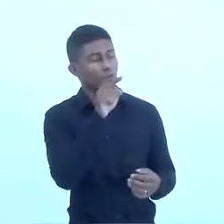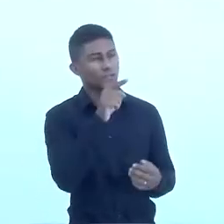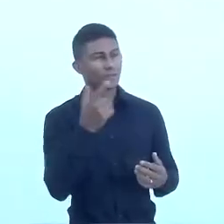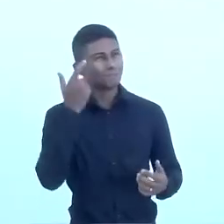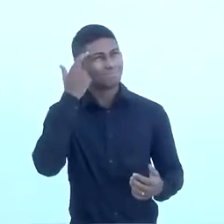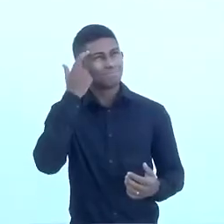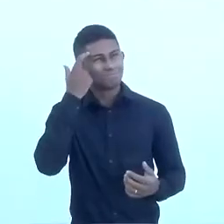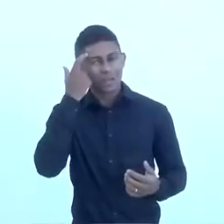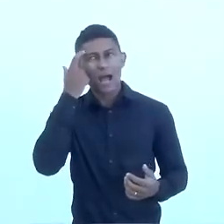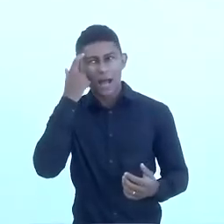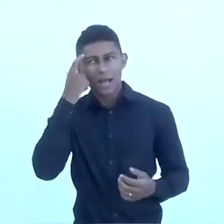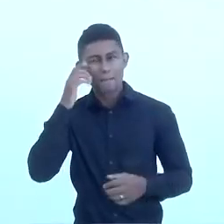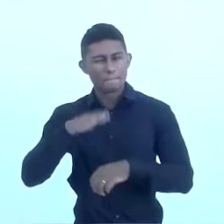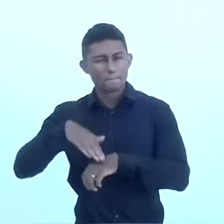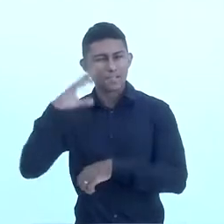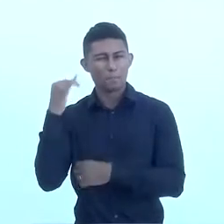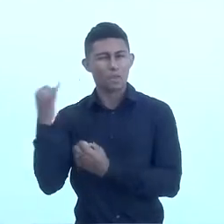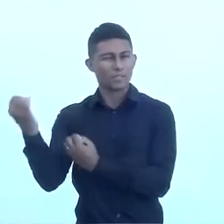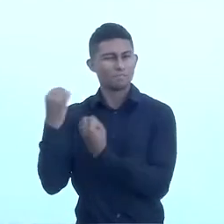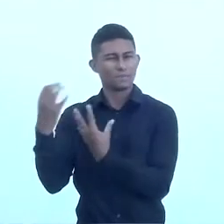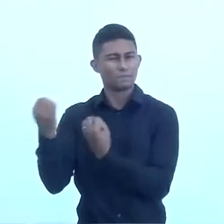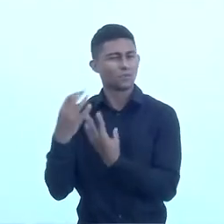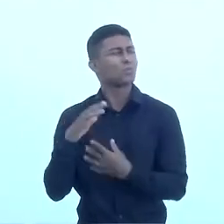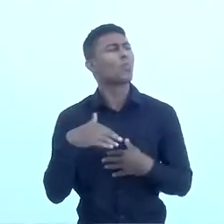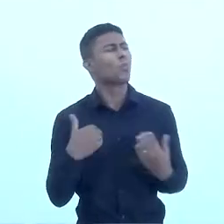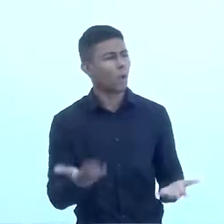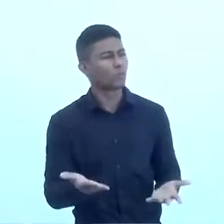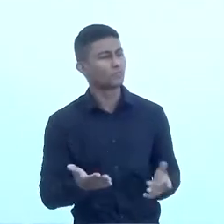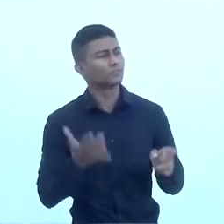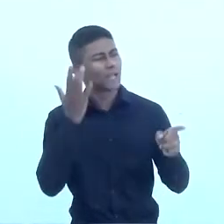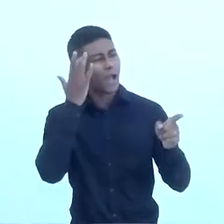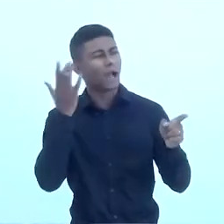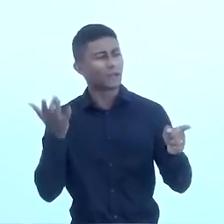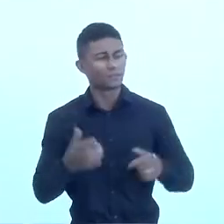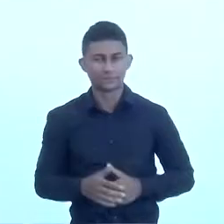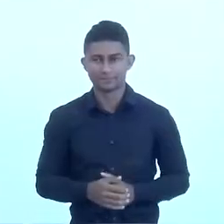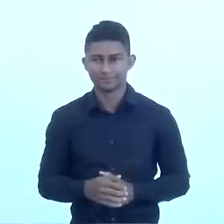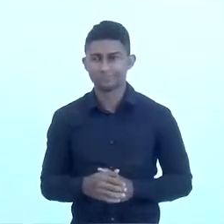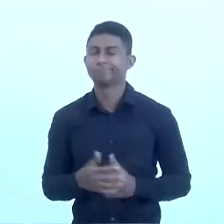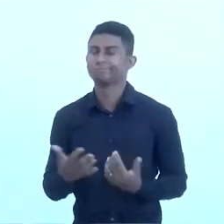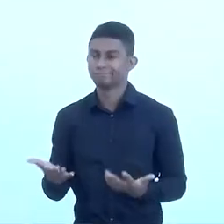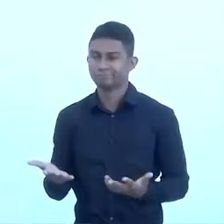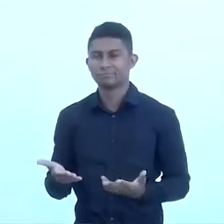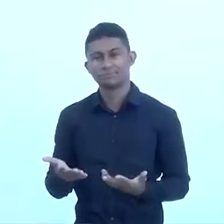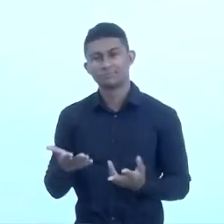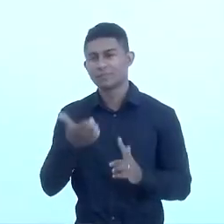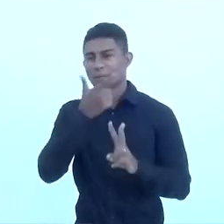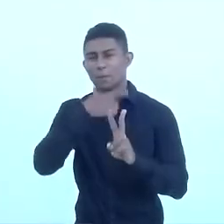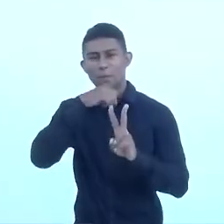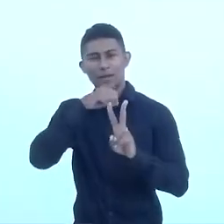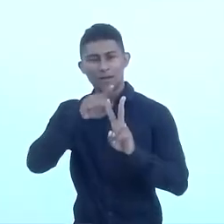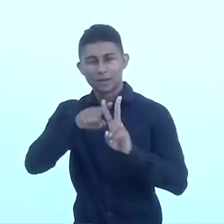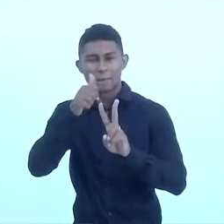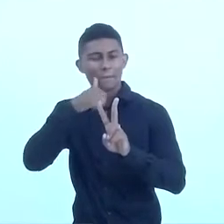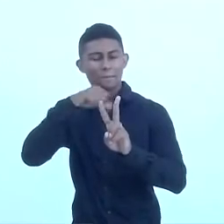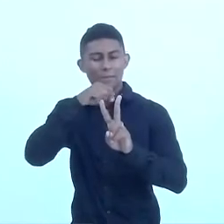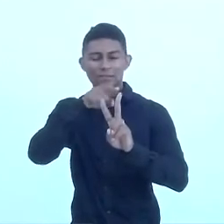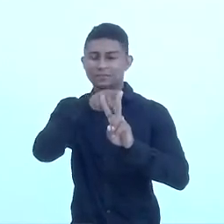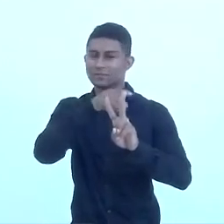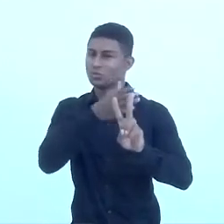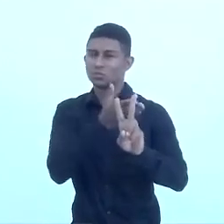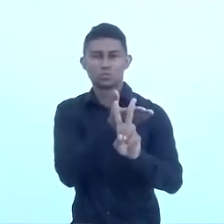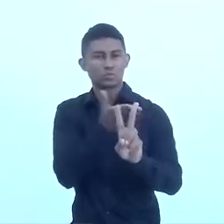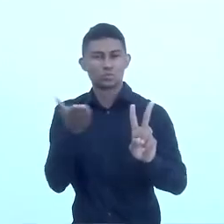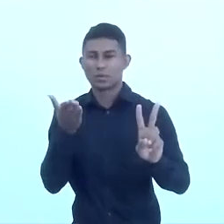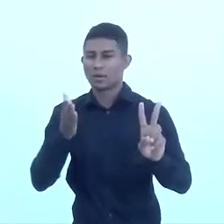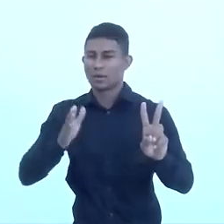aqui, cara, foi a coisa mais importante que eu aprendi naquela fase da minha vida? Meu pai e minha mãe são os